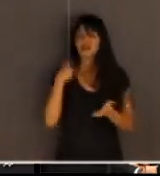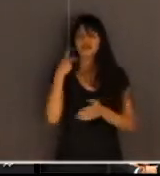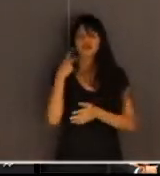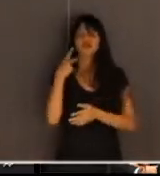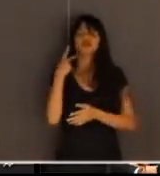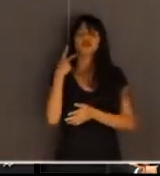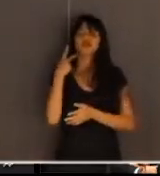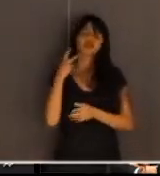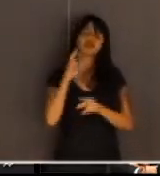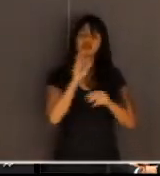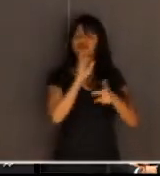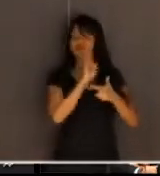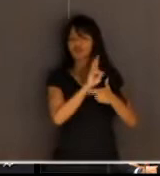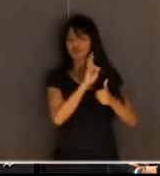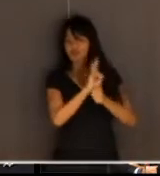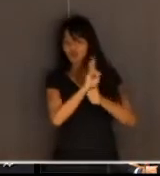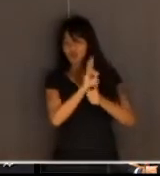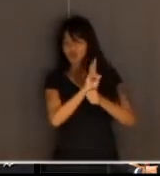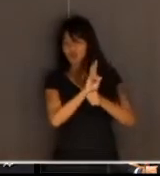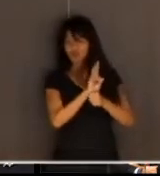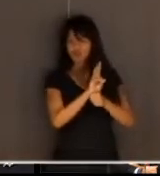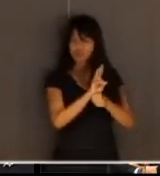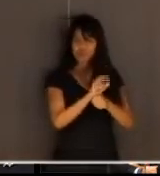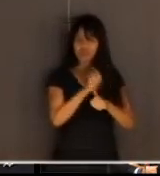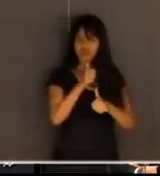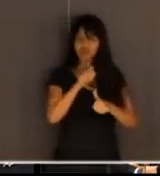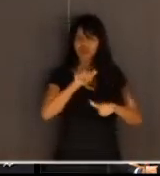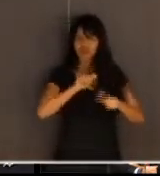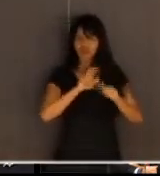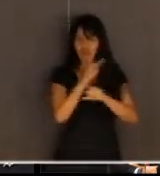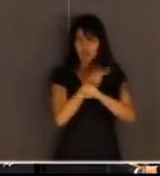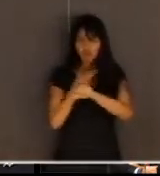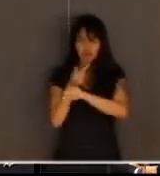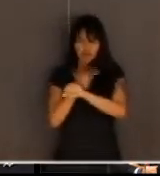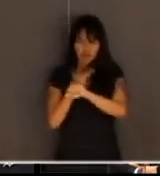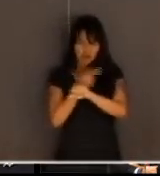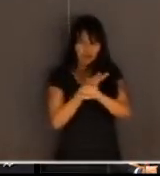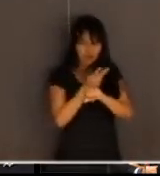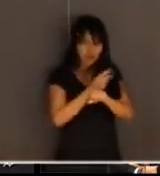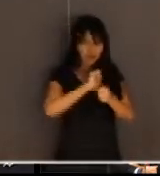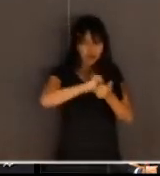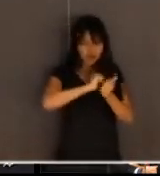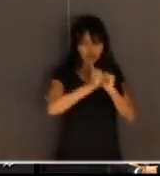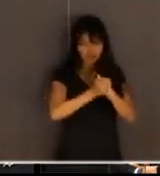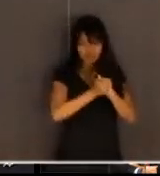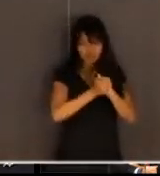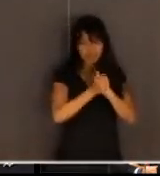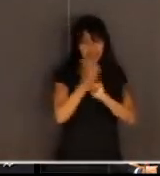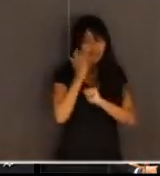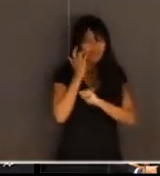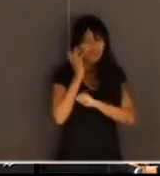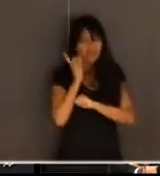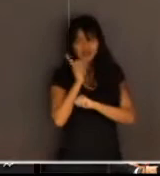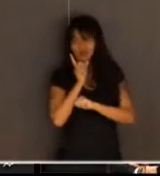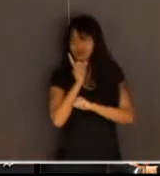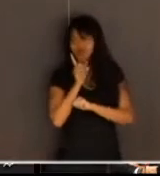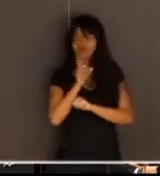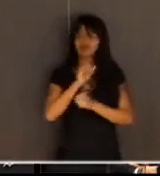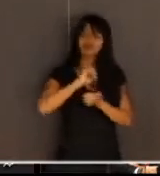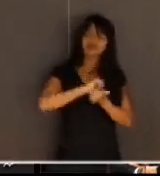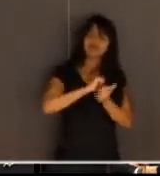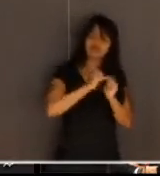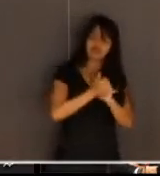alguma forma, uma articulação melhor com o primeiro grau. Não é fácil essa articulação, nós todos sabemos